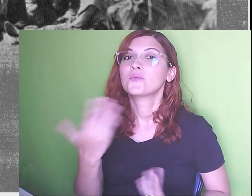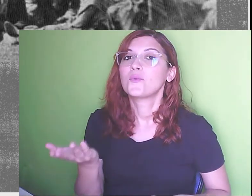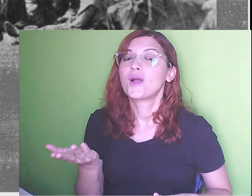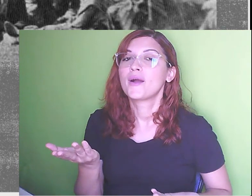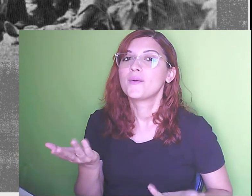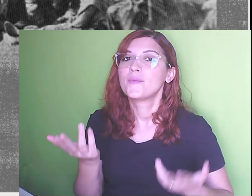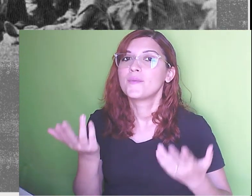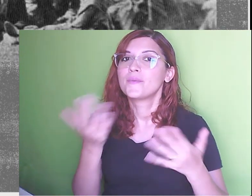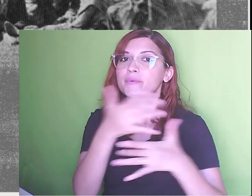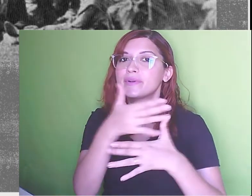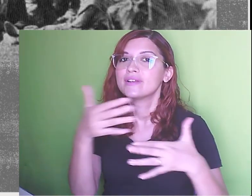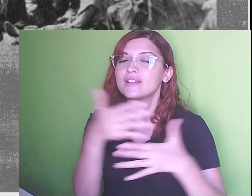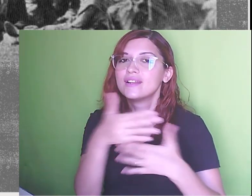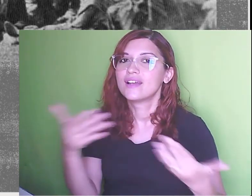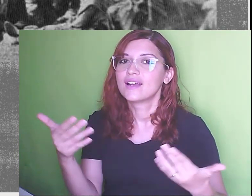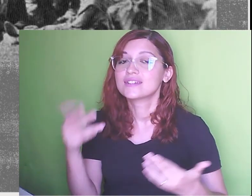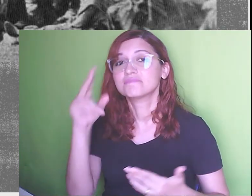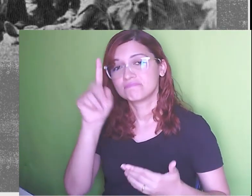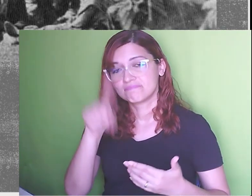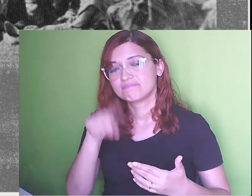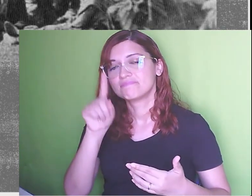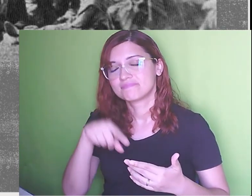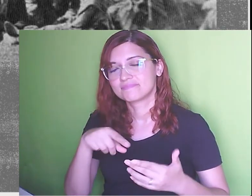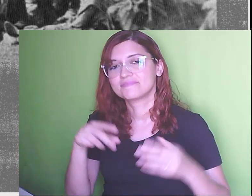Que cidade é essa?